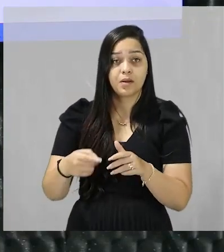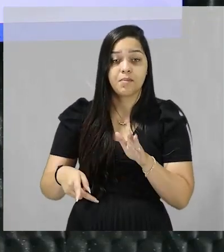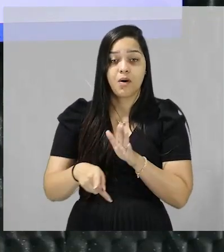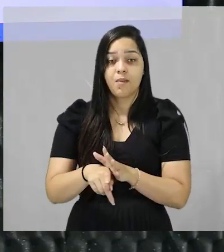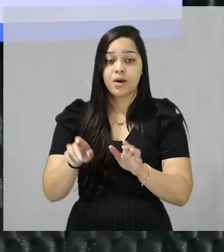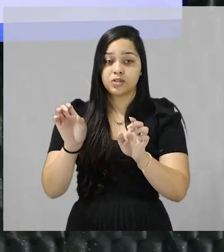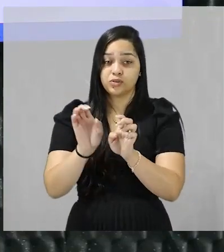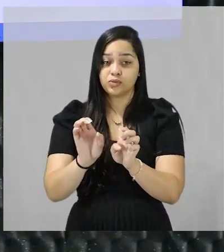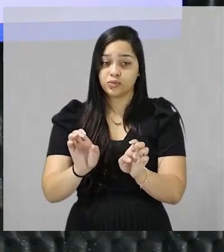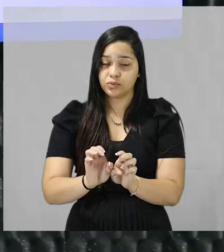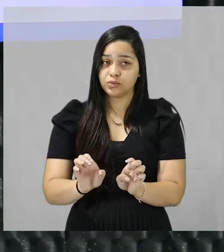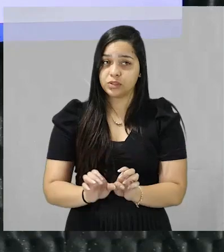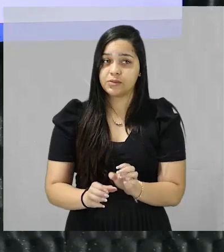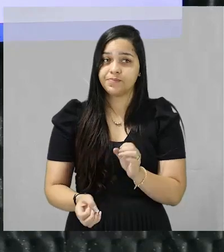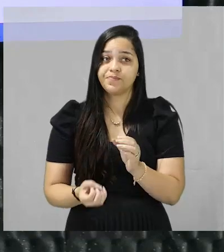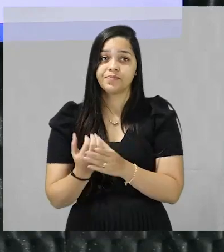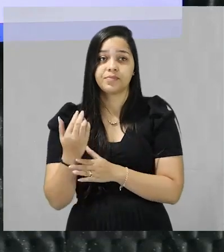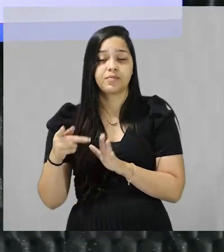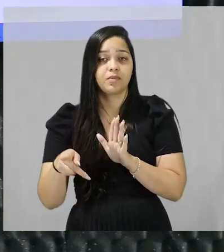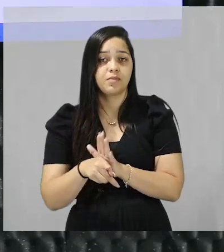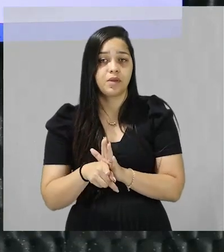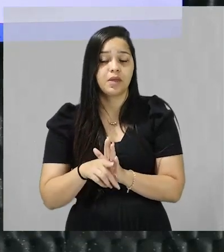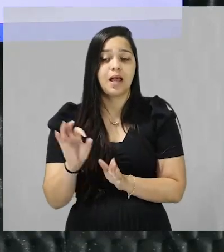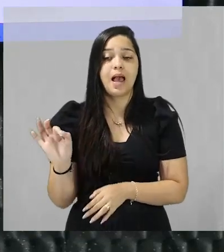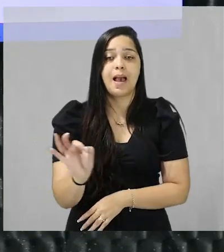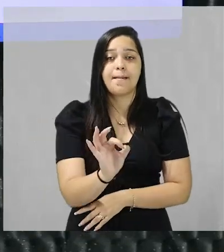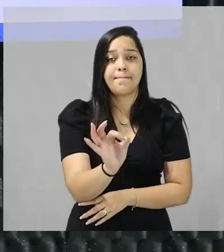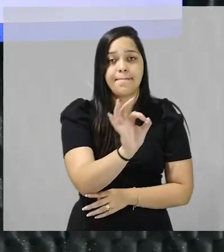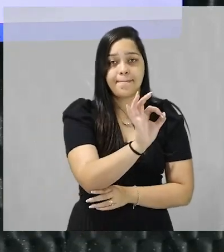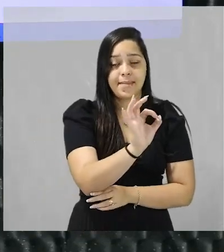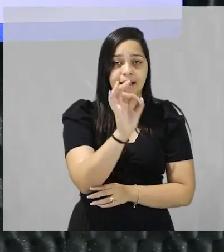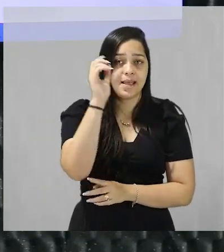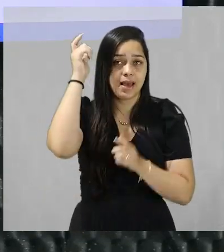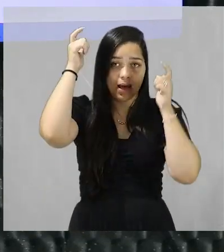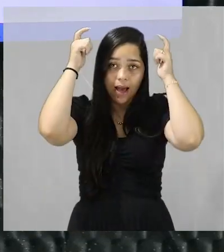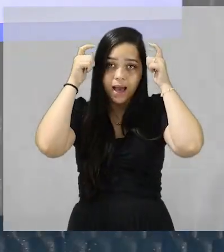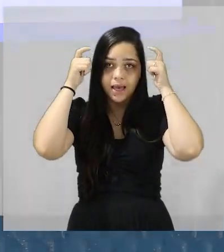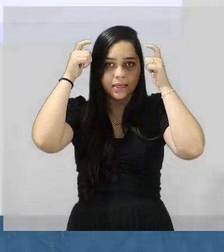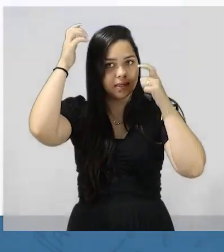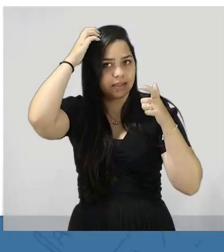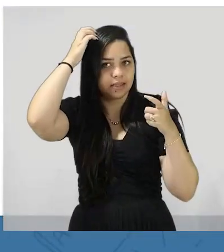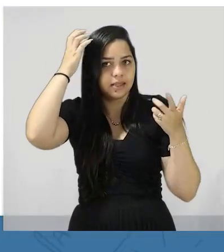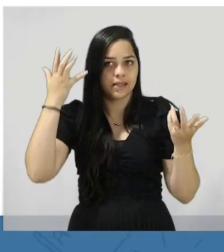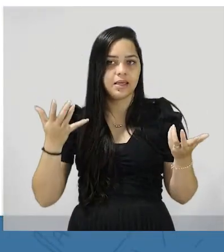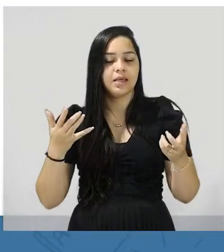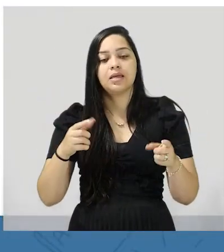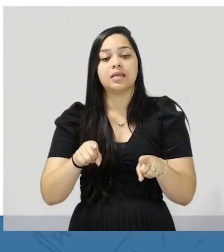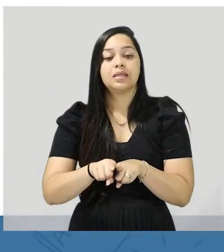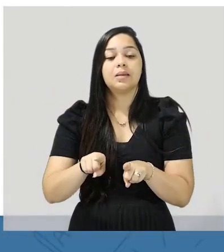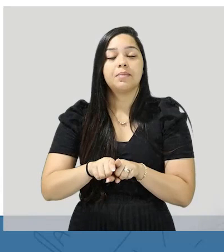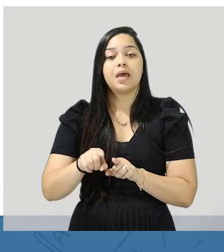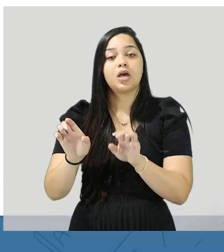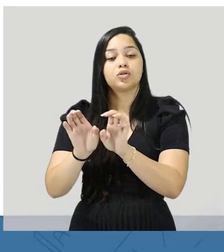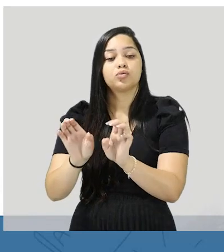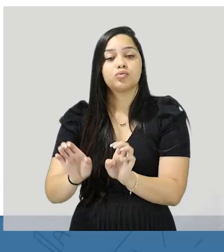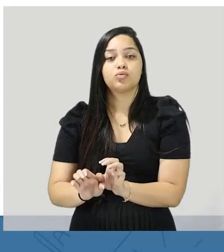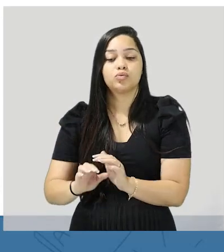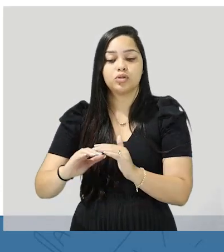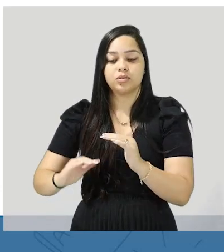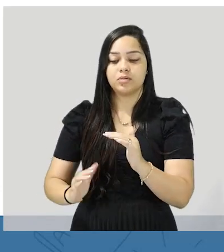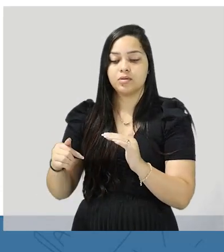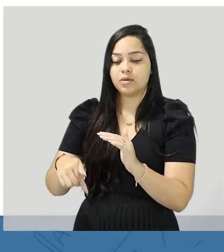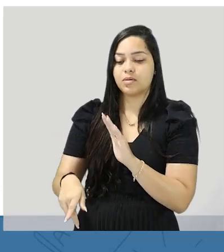estrutura, é aquele produzido pela abelha rainha, melhor dizendo, e a estrutura de baixo